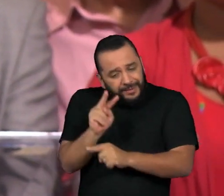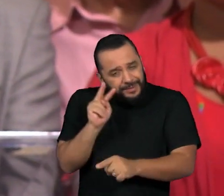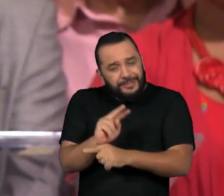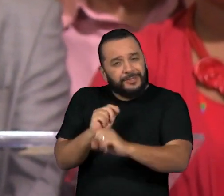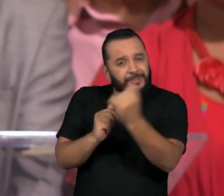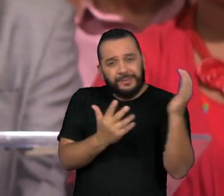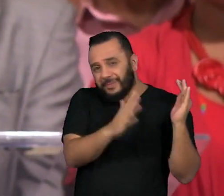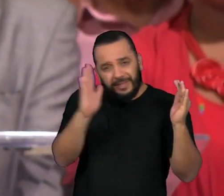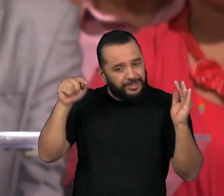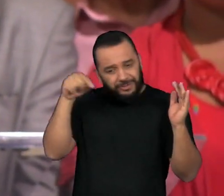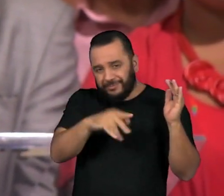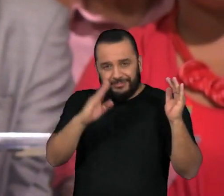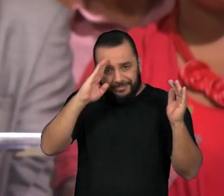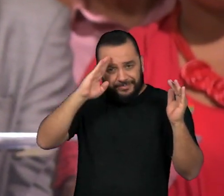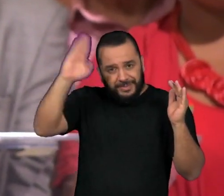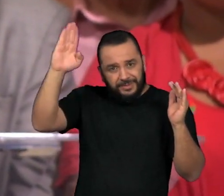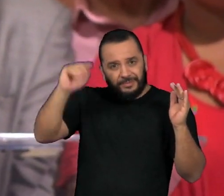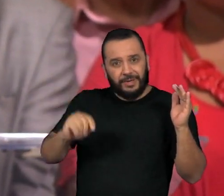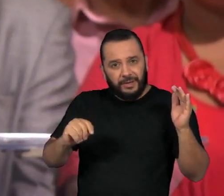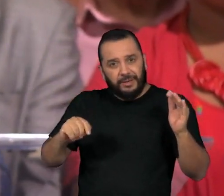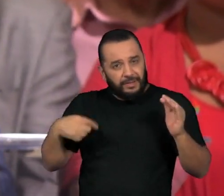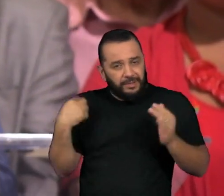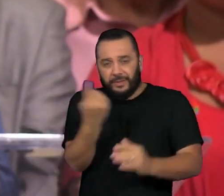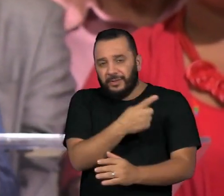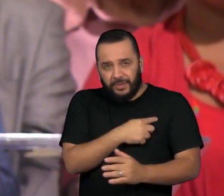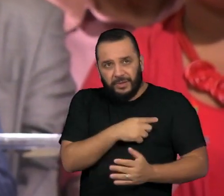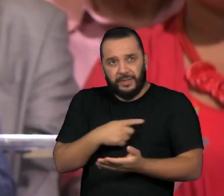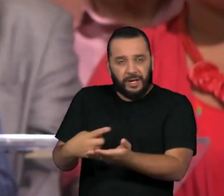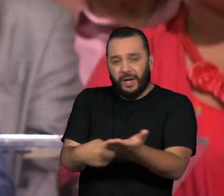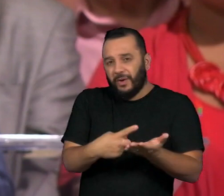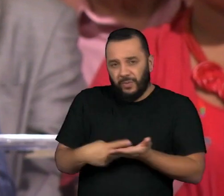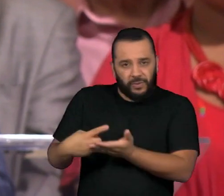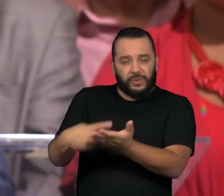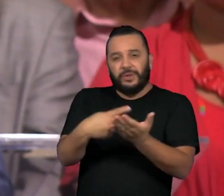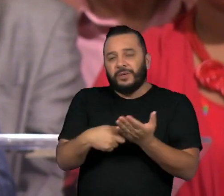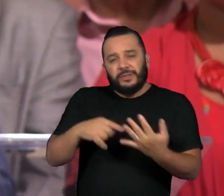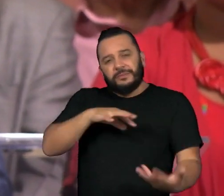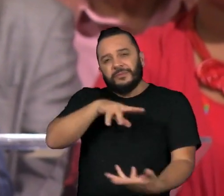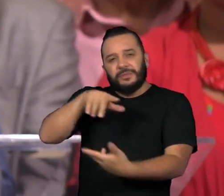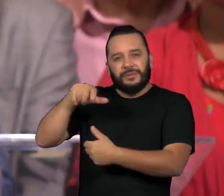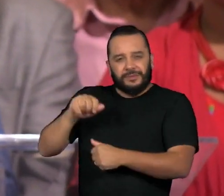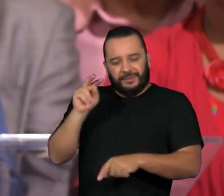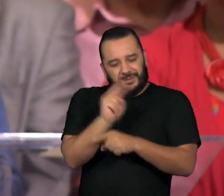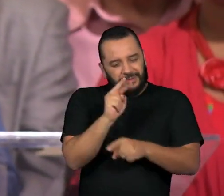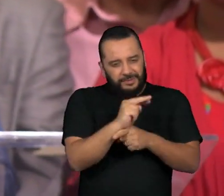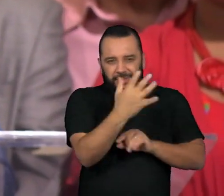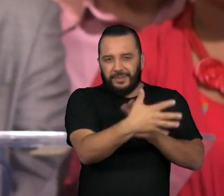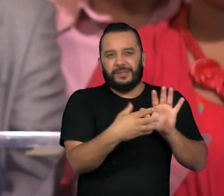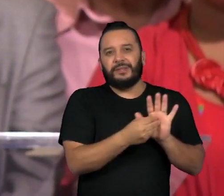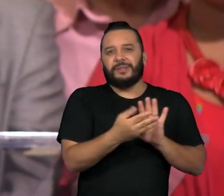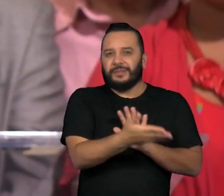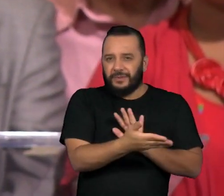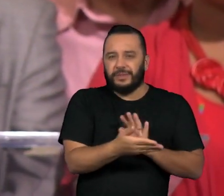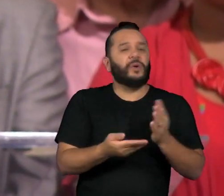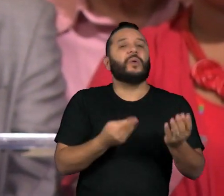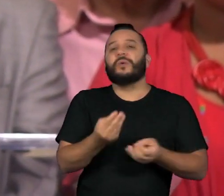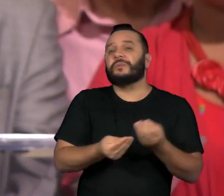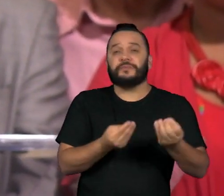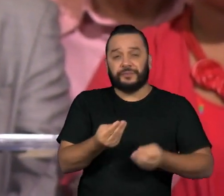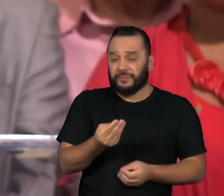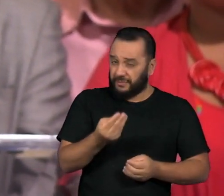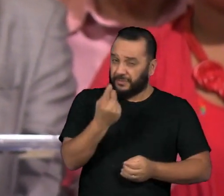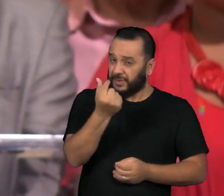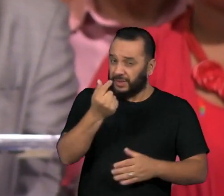Estamos abertos à cooperação internacional para preservar a Amazônia, seja em forma de investimento